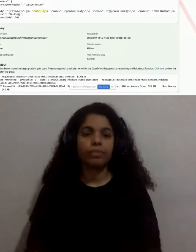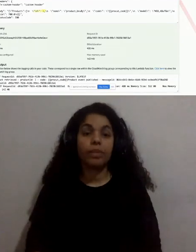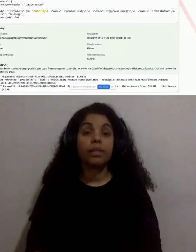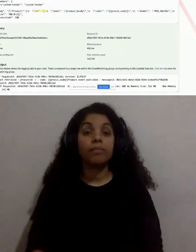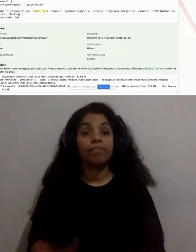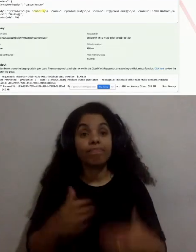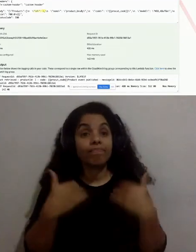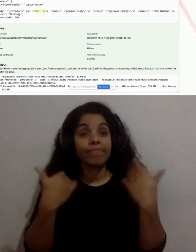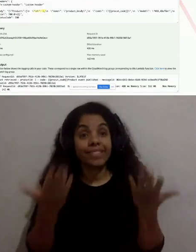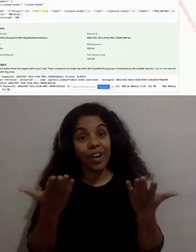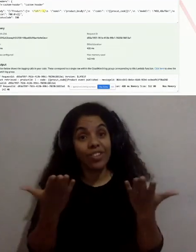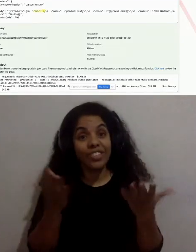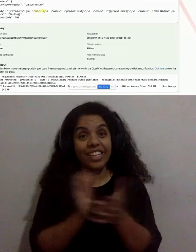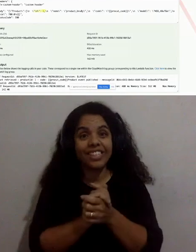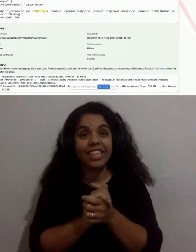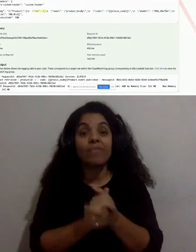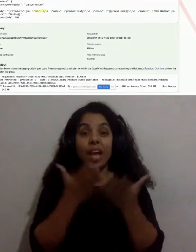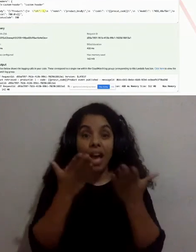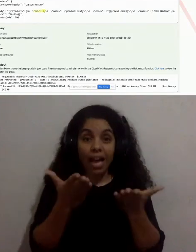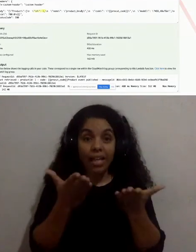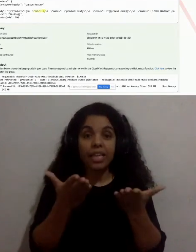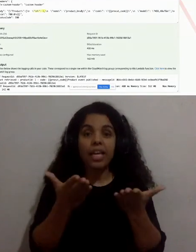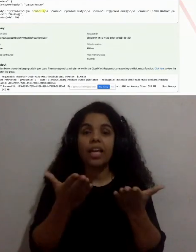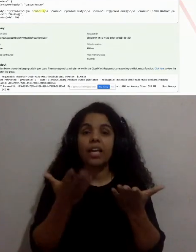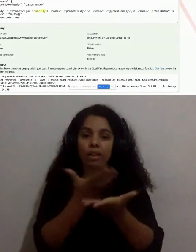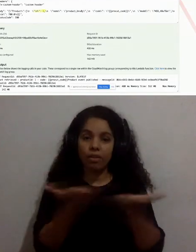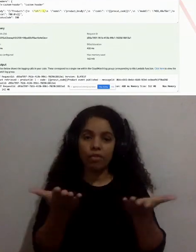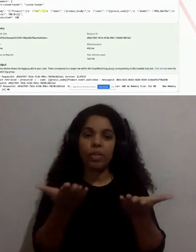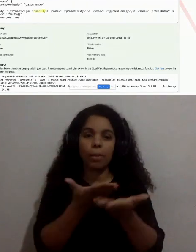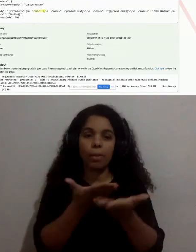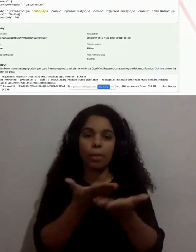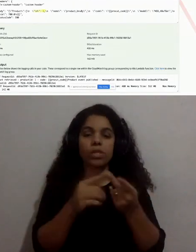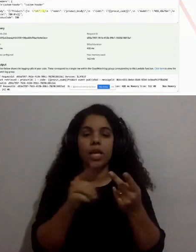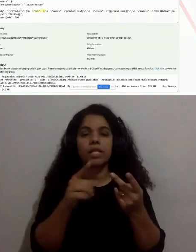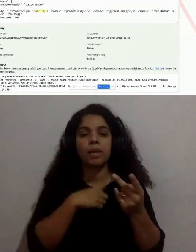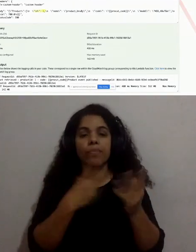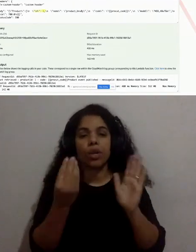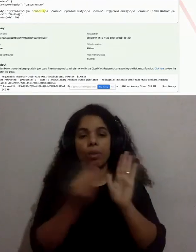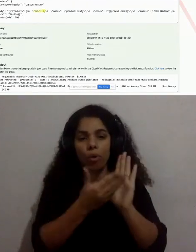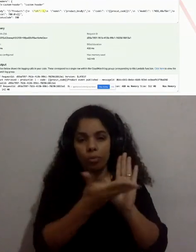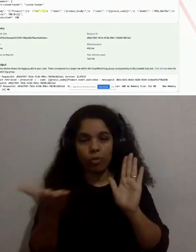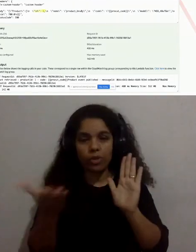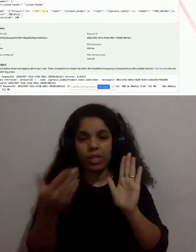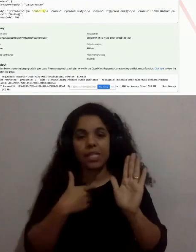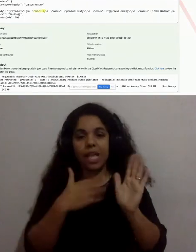Então, gente, aqui eu deixo para vocês a